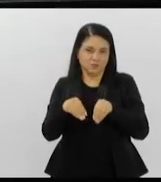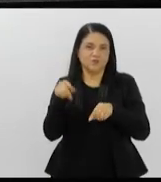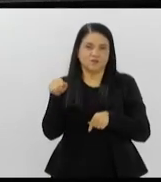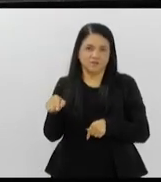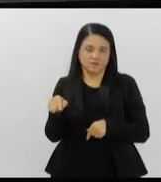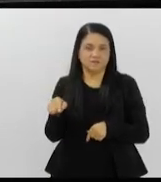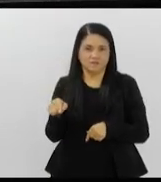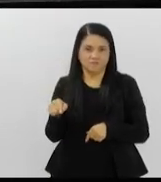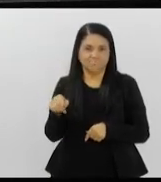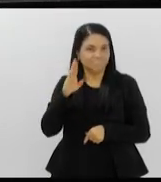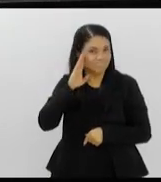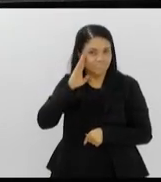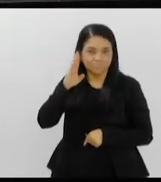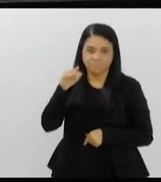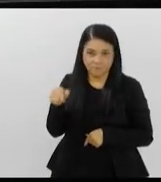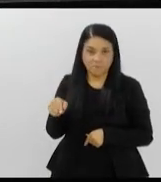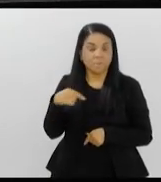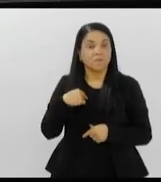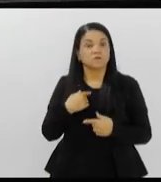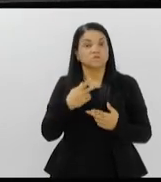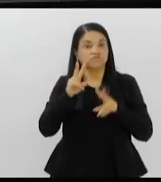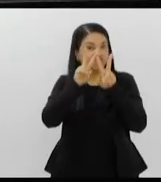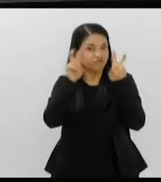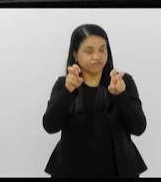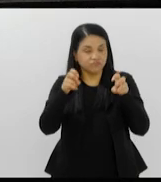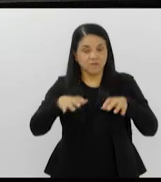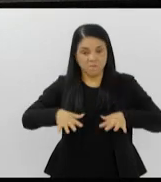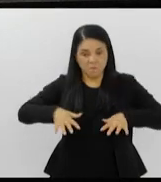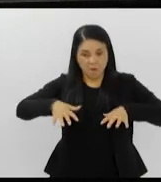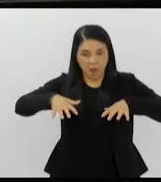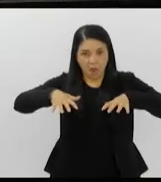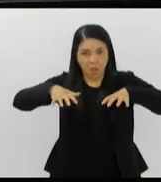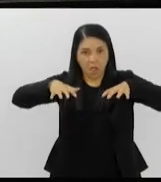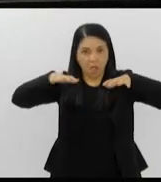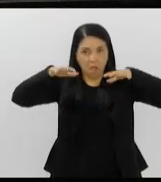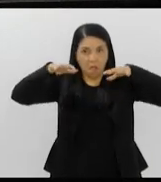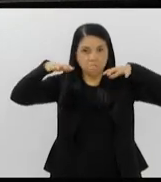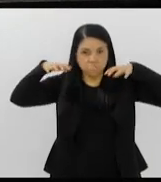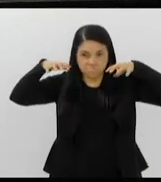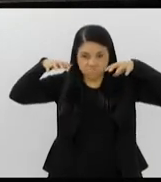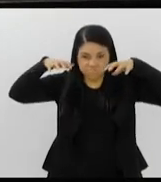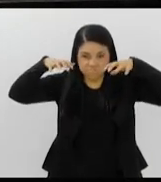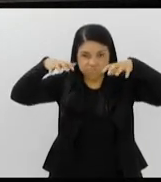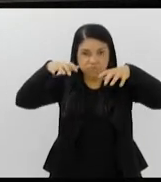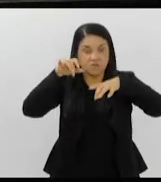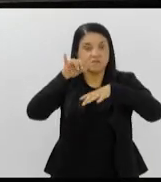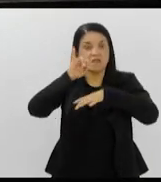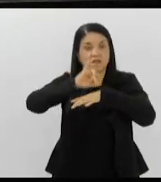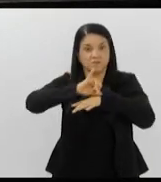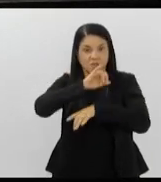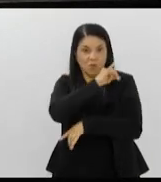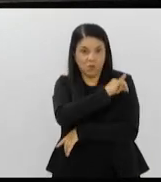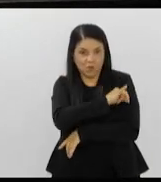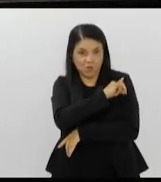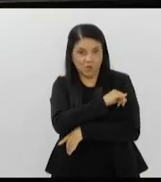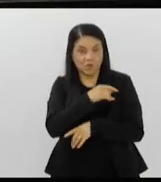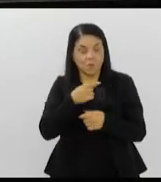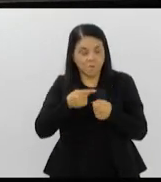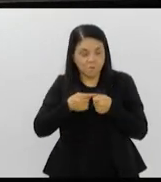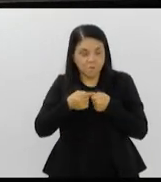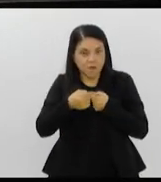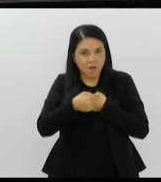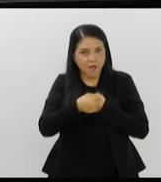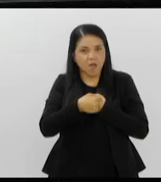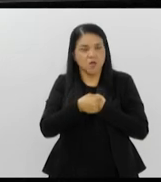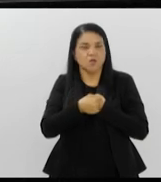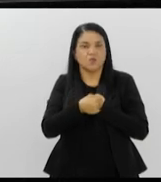atingidas diretamente. Quando falamos dos alagamentos e enchentes na capital do Rio de Janeiro, são essencialmente também os bairros